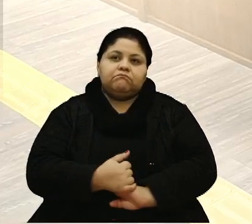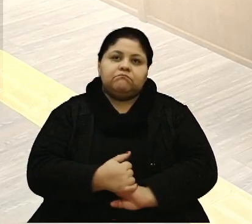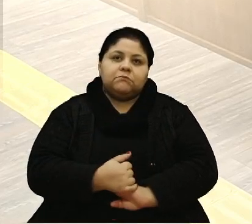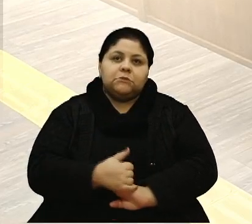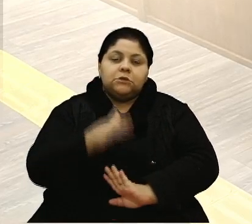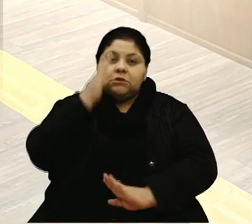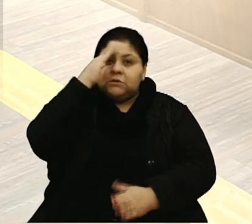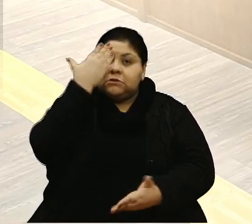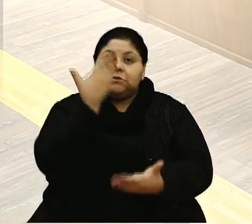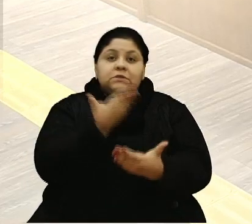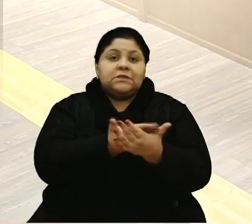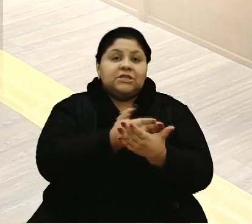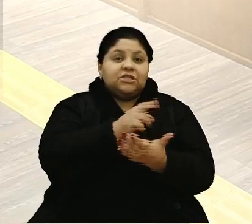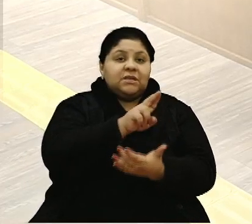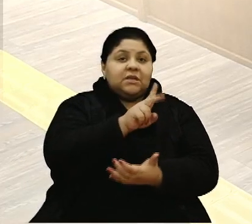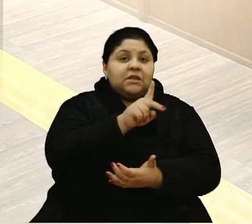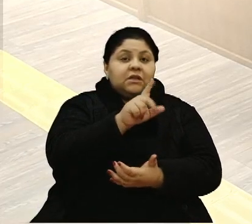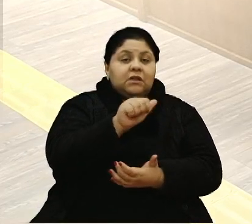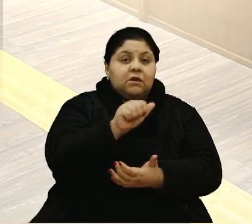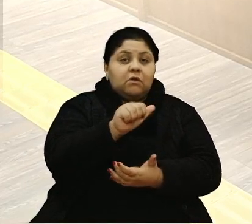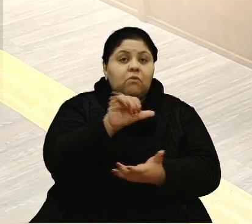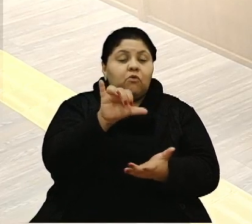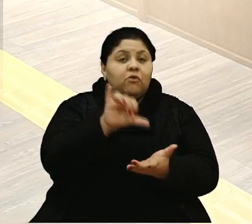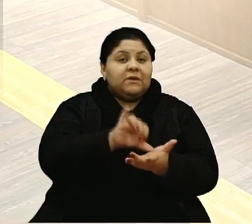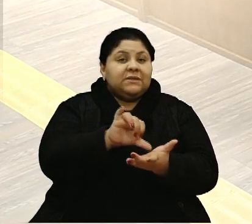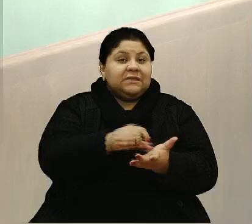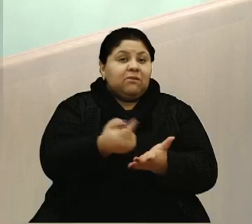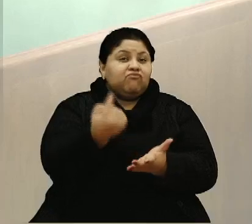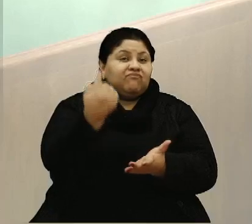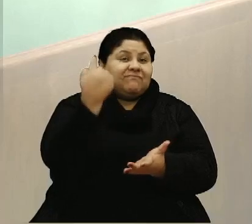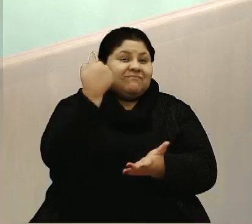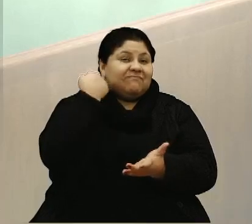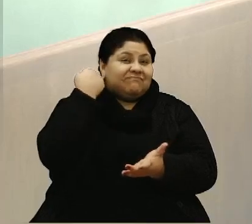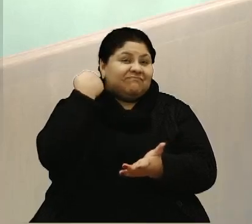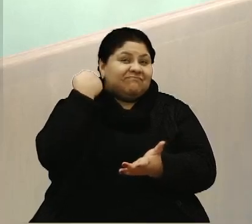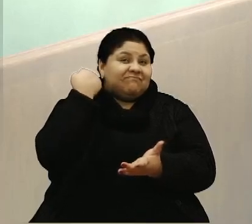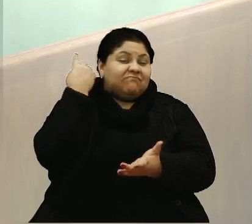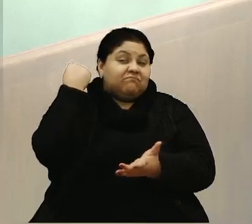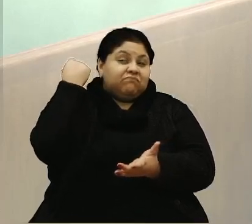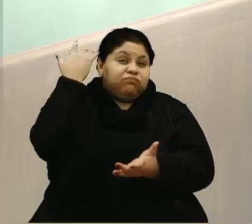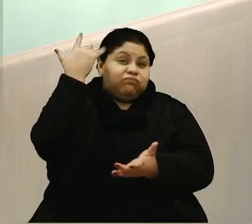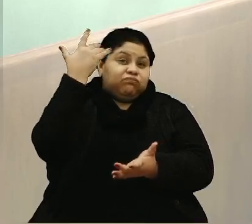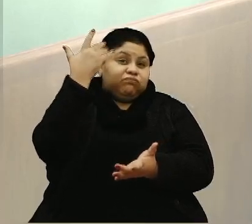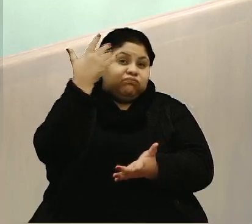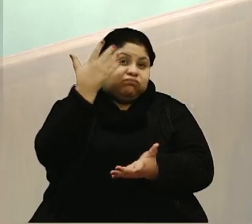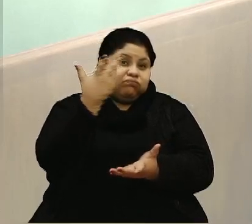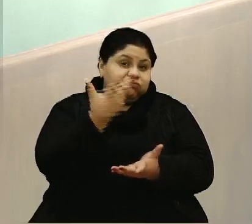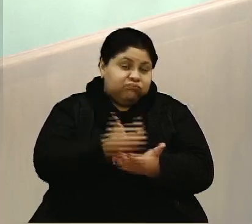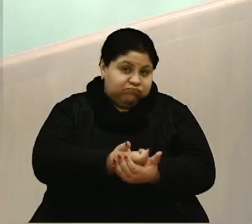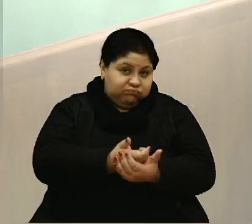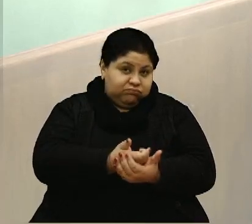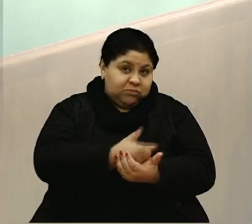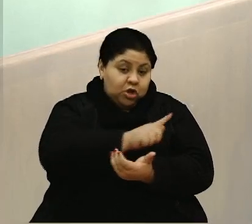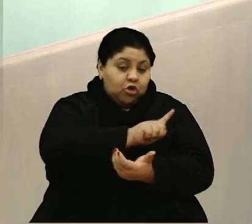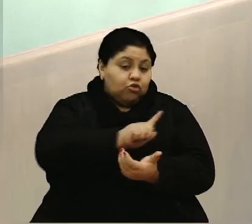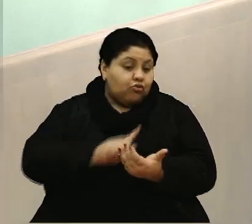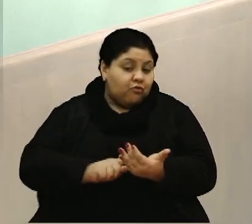acreditar a UPA Central já vem de tempo. Vem de tempo, inclusive do governo anterior,